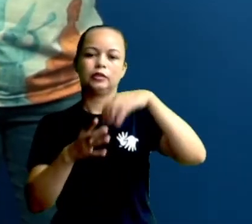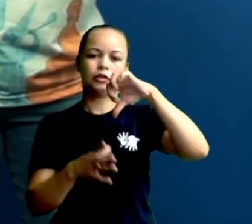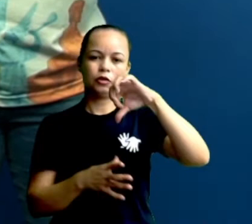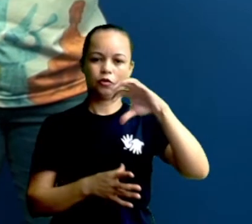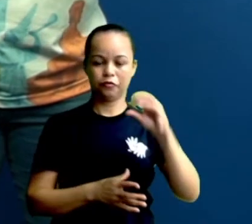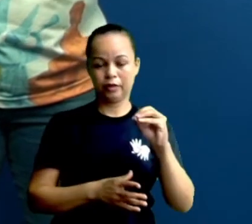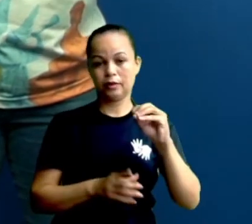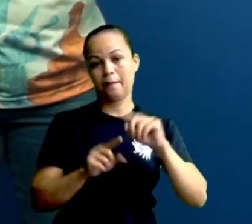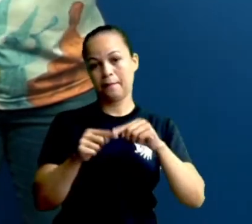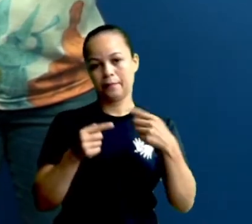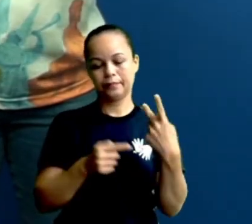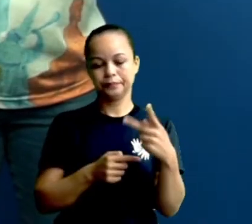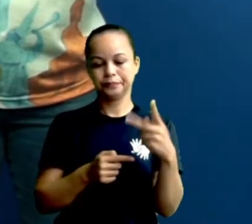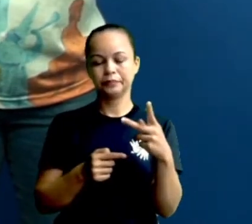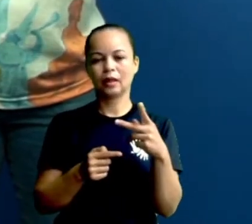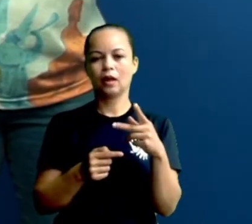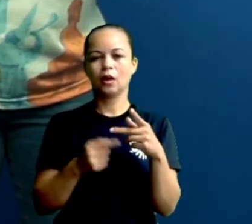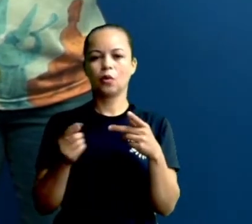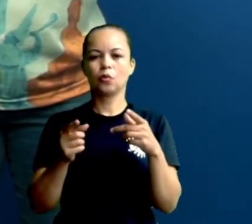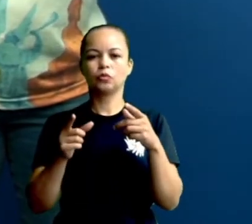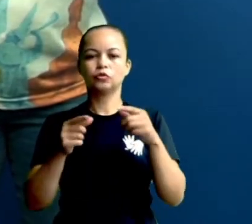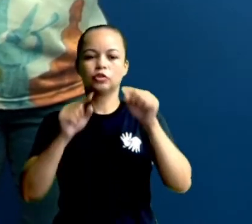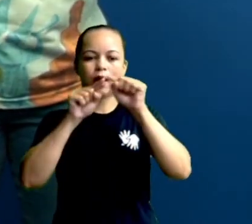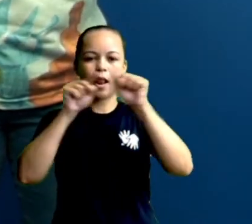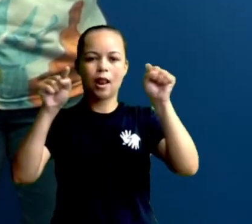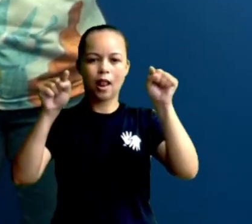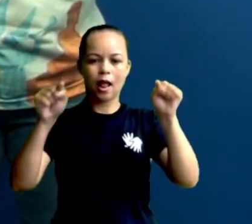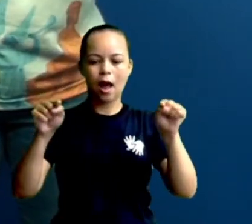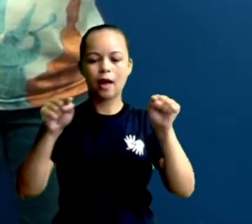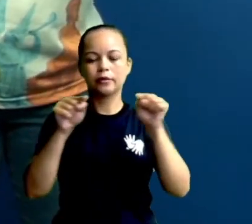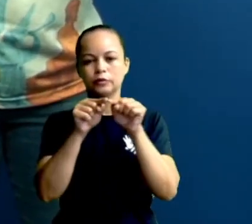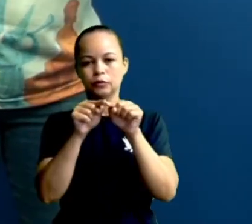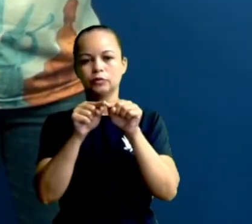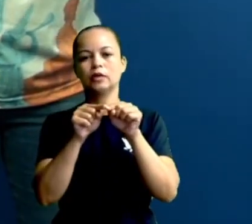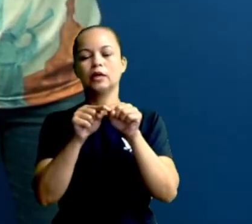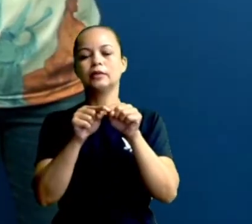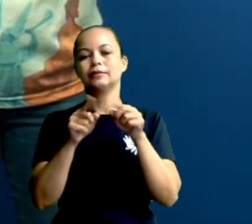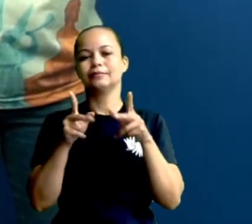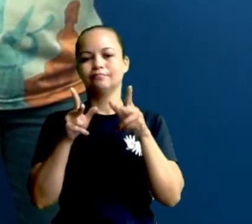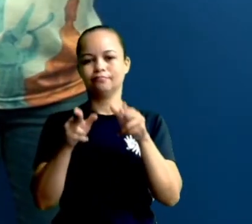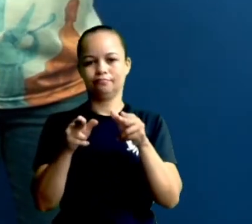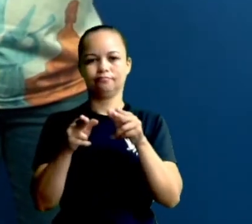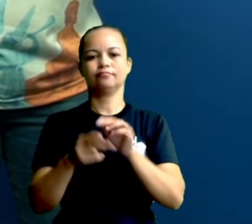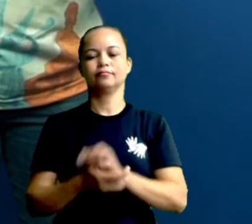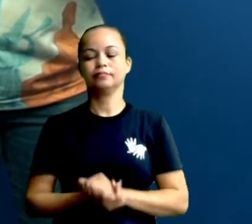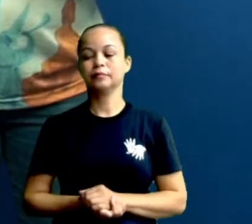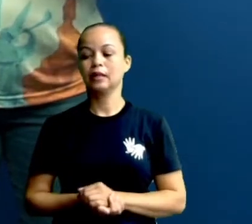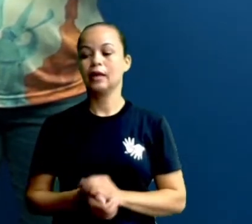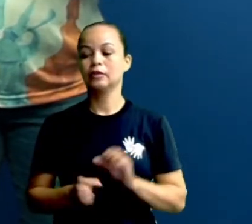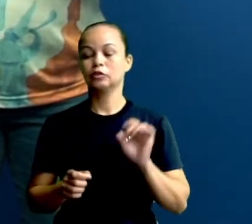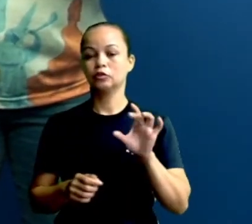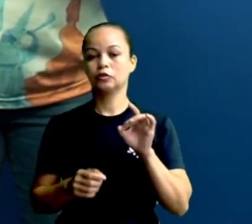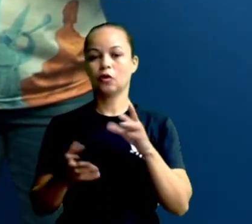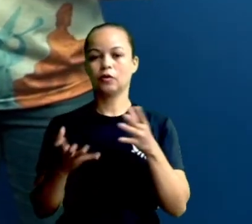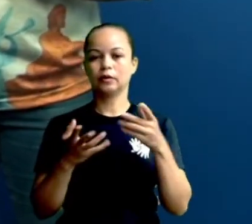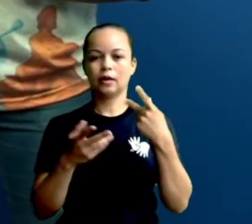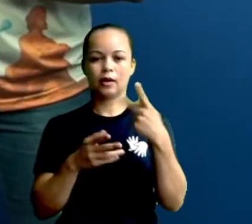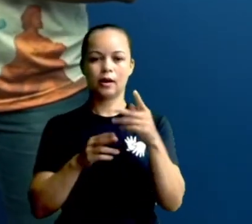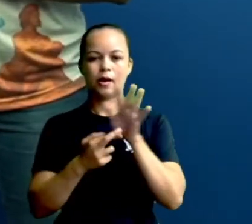lados paralelos têm medidas, né, seus lados paralelos têm a mesma medida, sendo que na